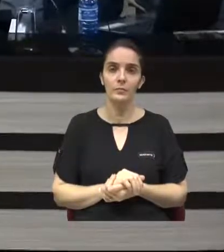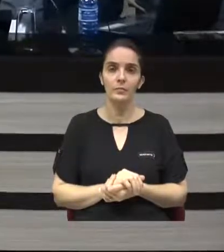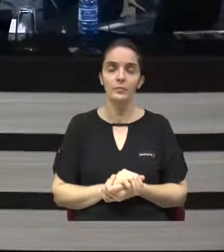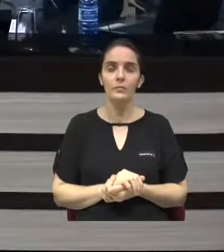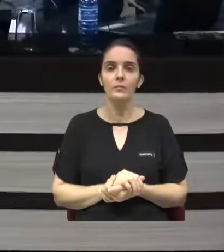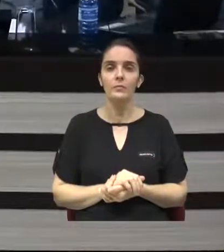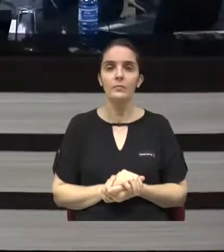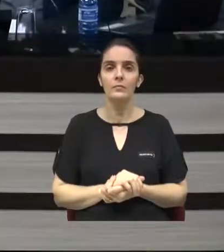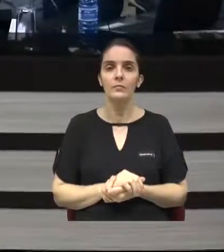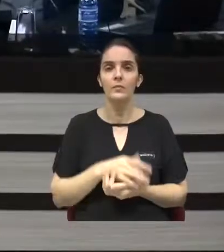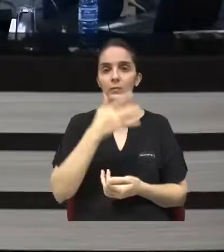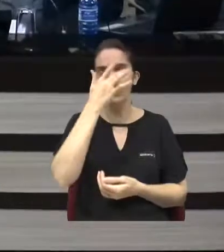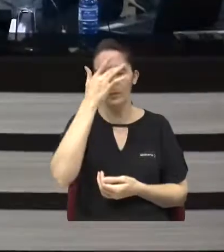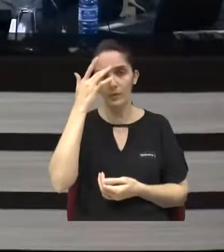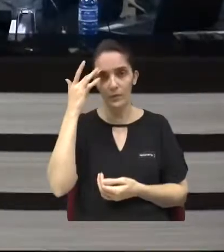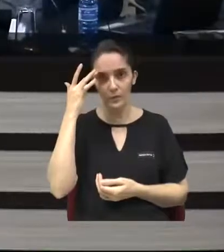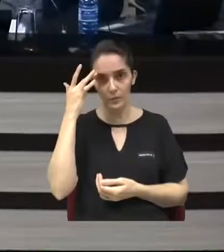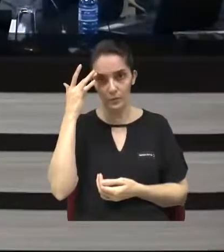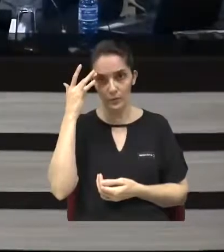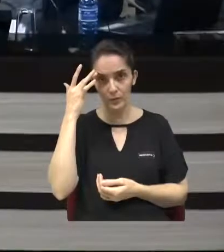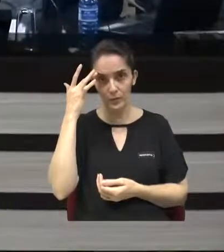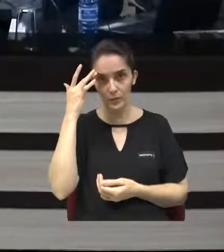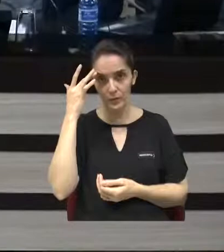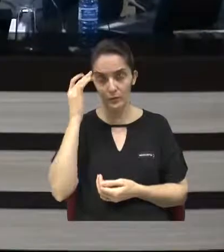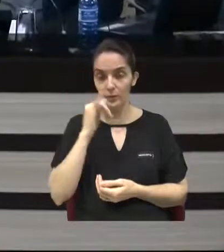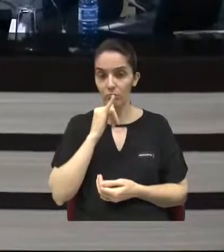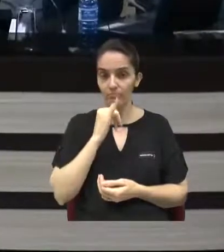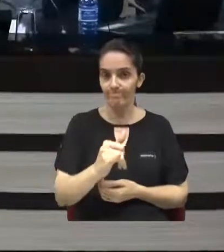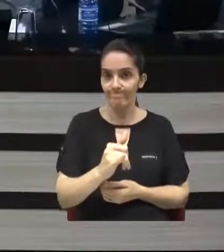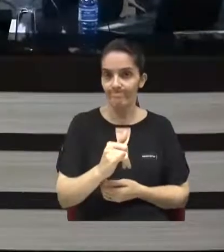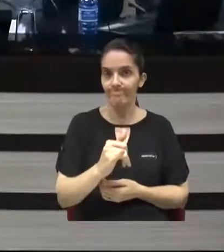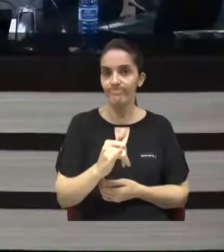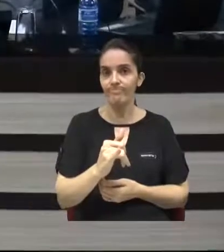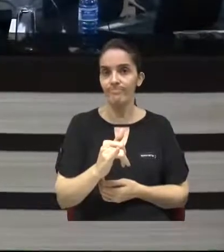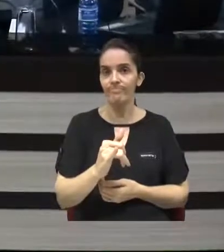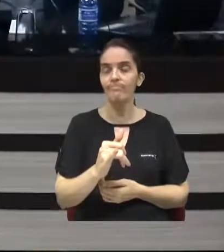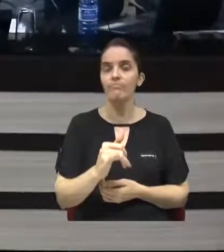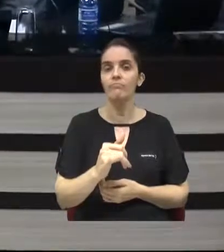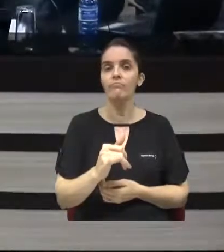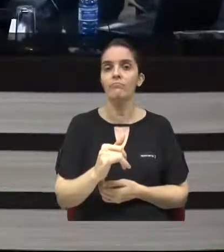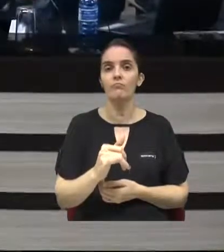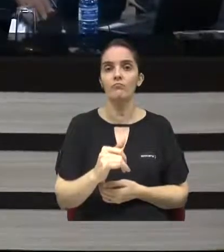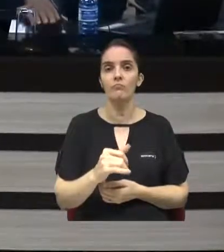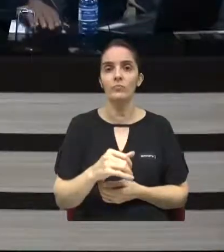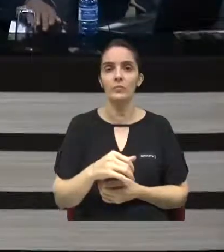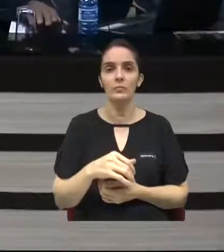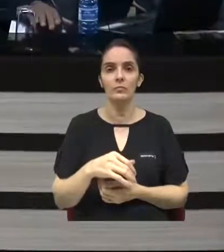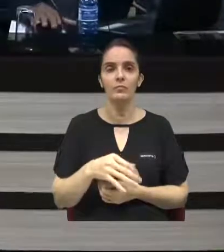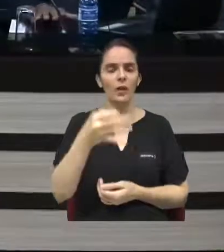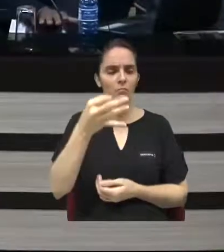o denunciante está nos plenos gozo do seu direito, o pedido de